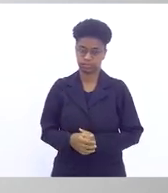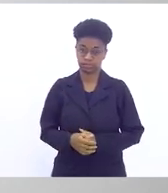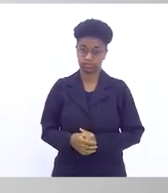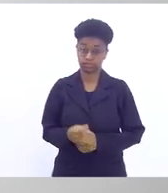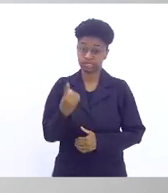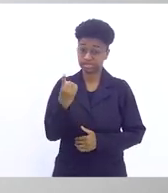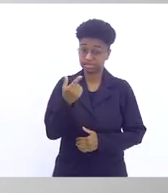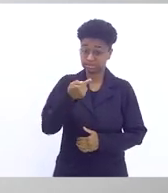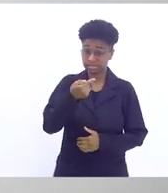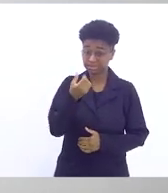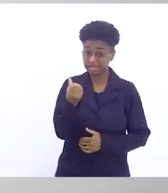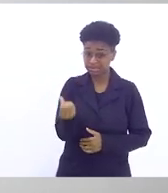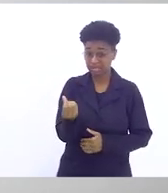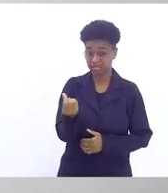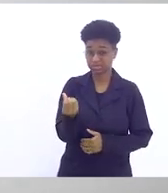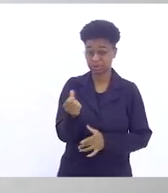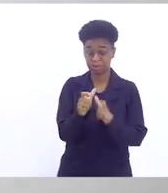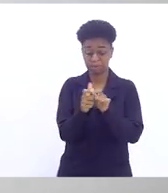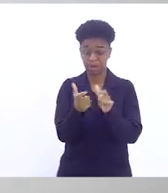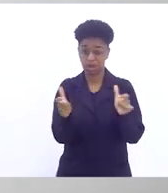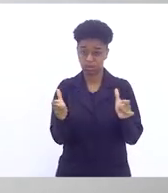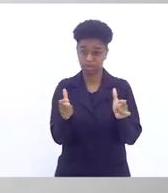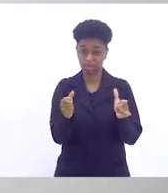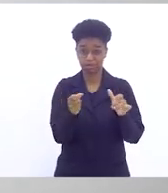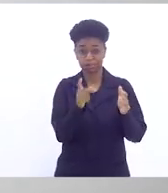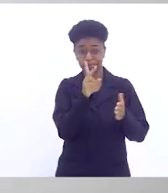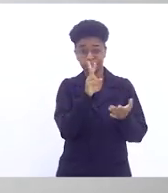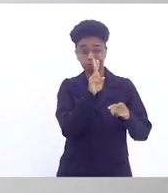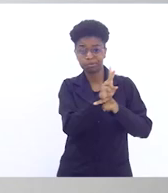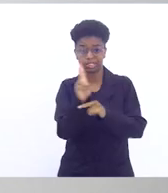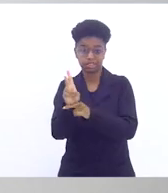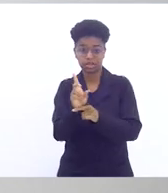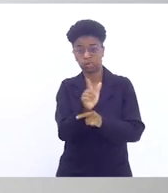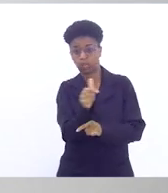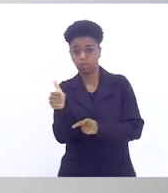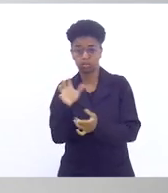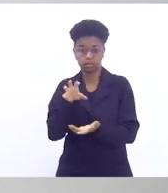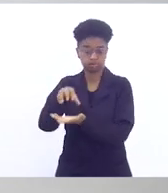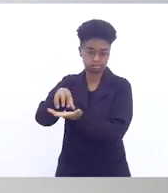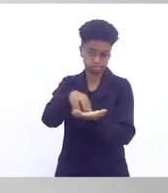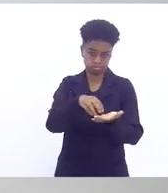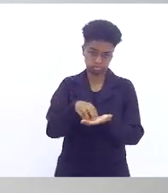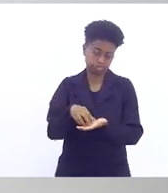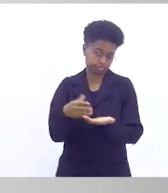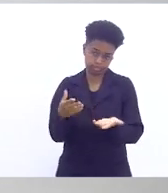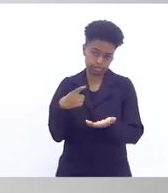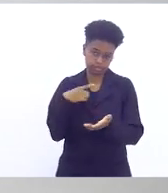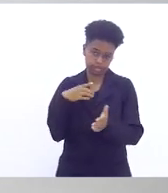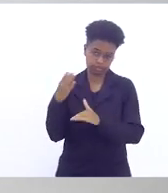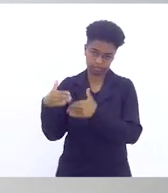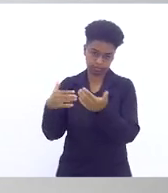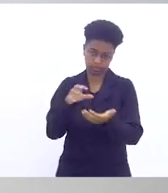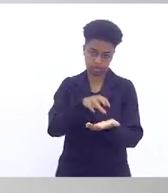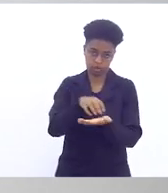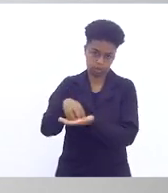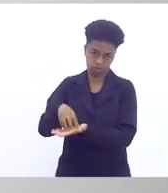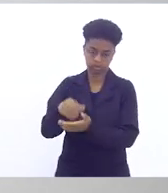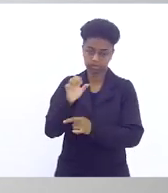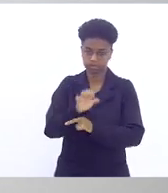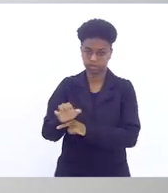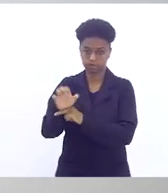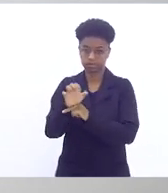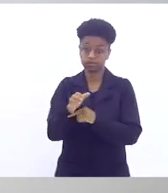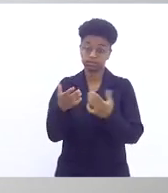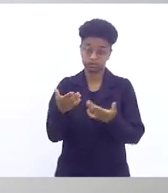176 a maioria cedido RM Néia enfim nos órgãos do estado e